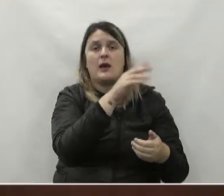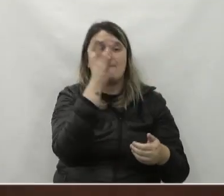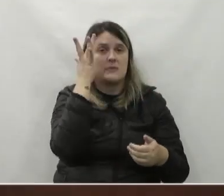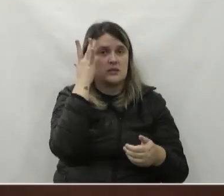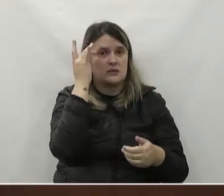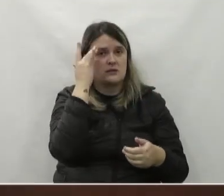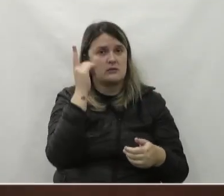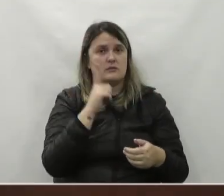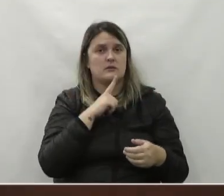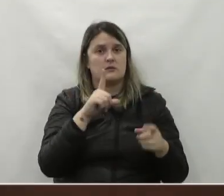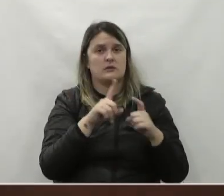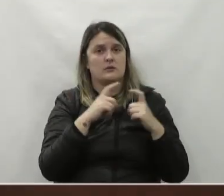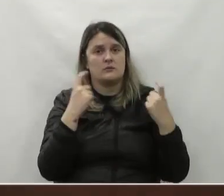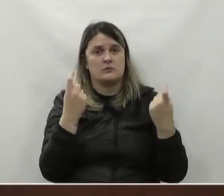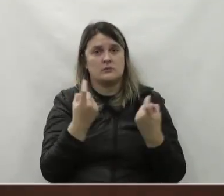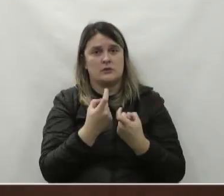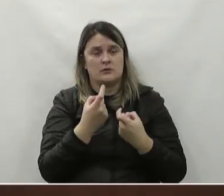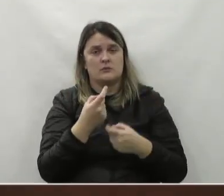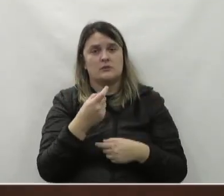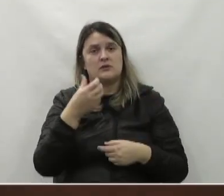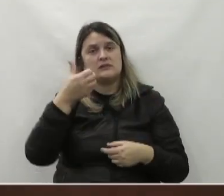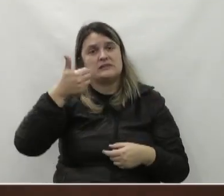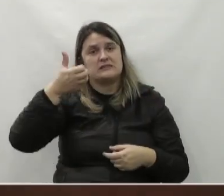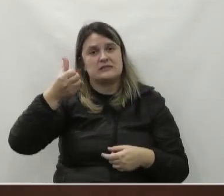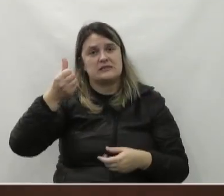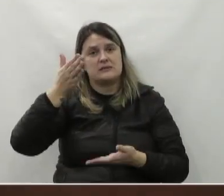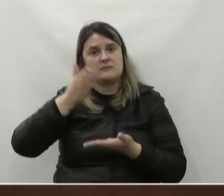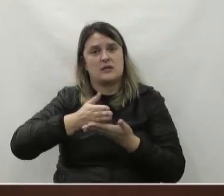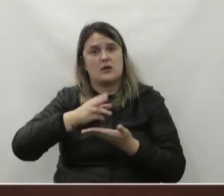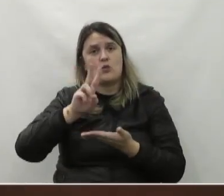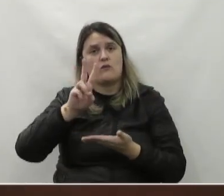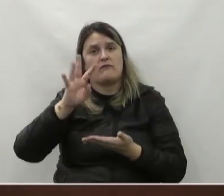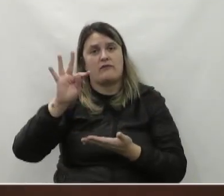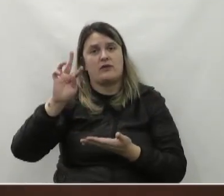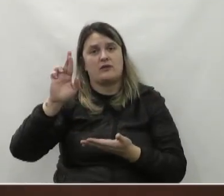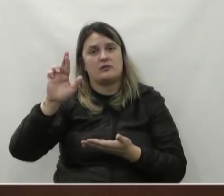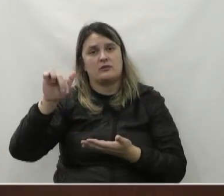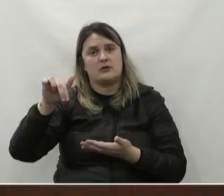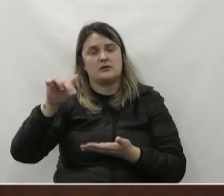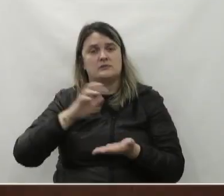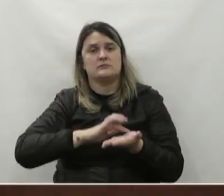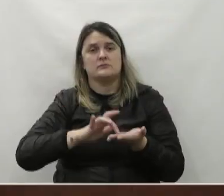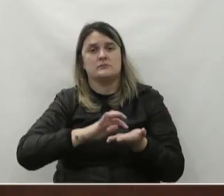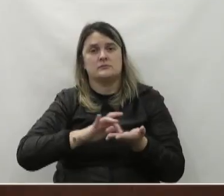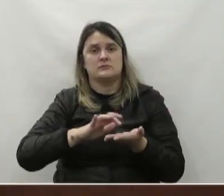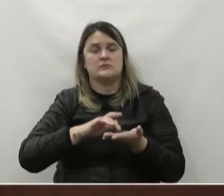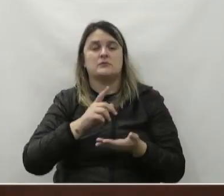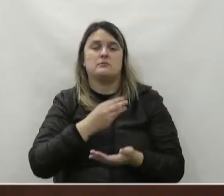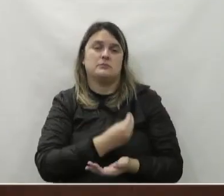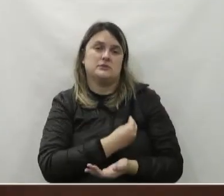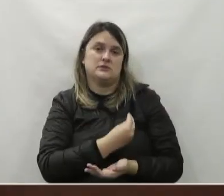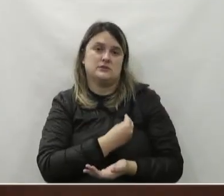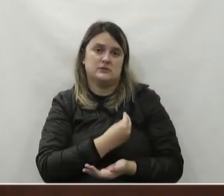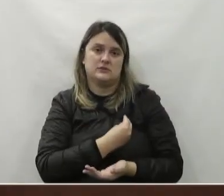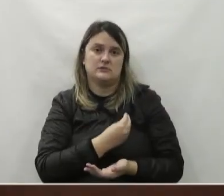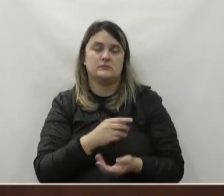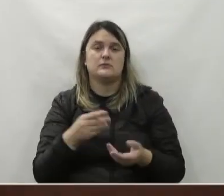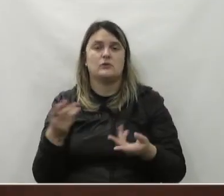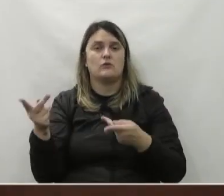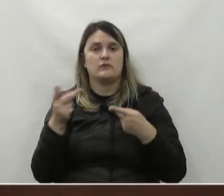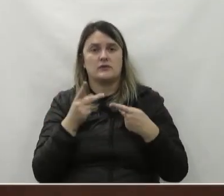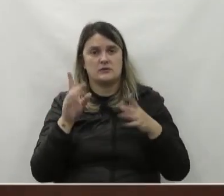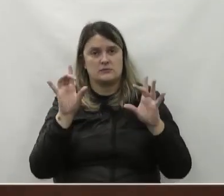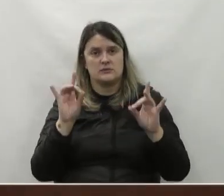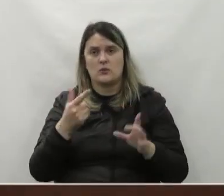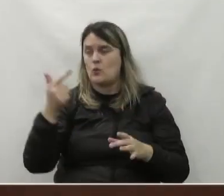amanhã, às 16h30, na UVETRAN. O secretário de Trânsito, né, vai estar presente. Faço o convite também